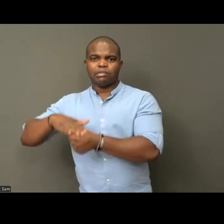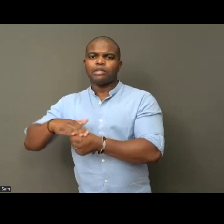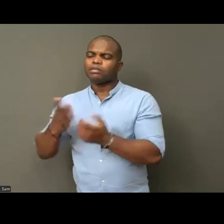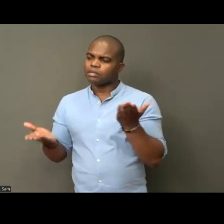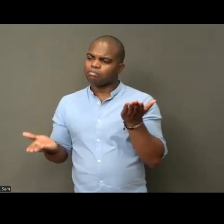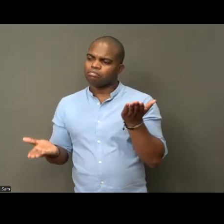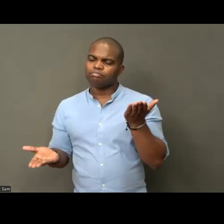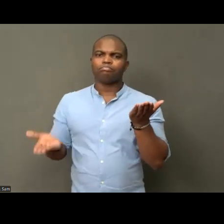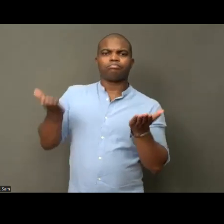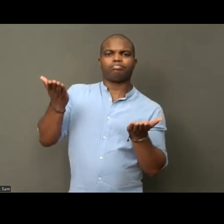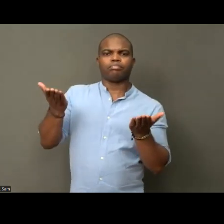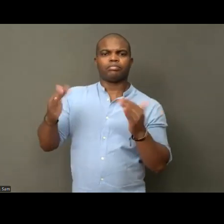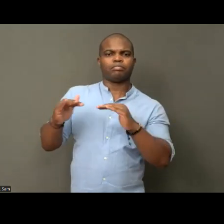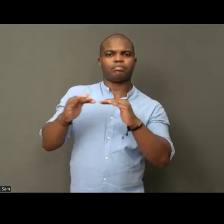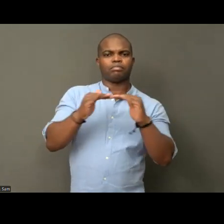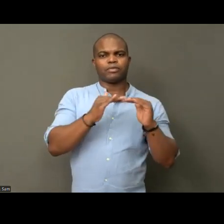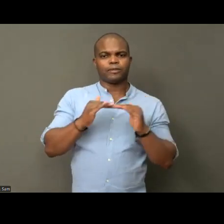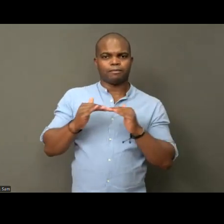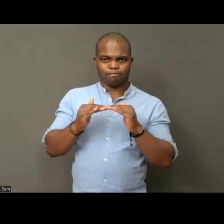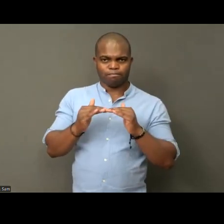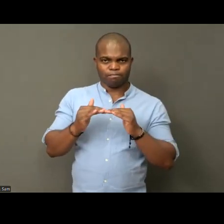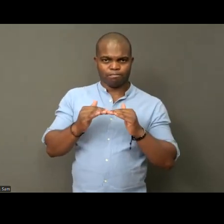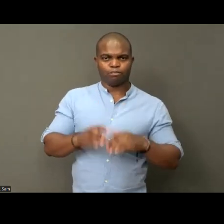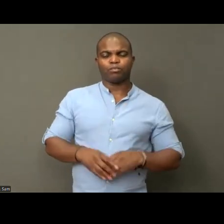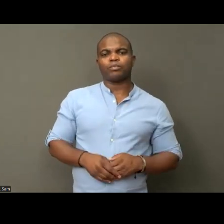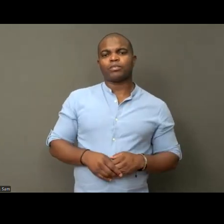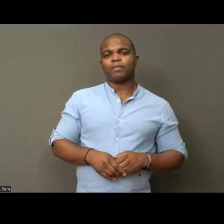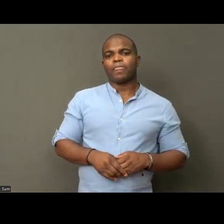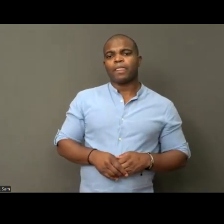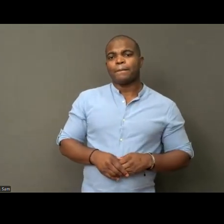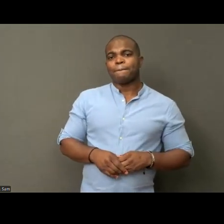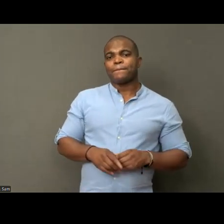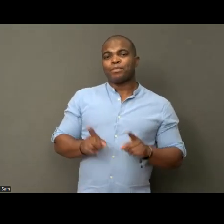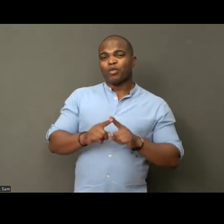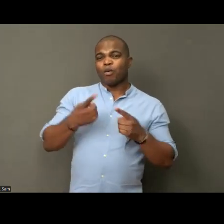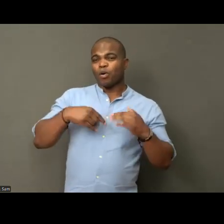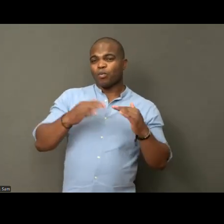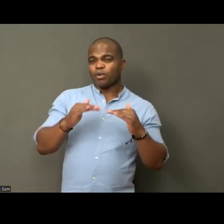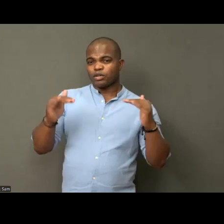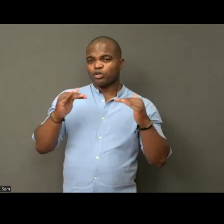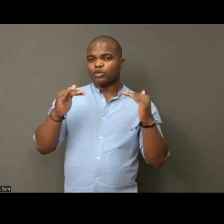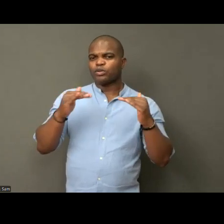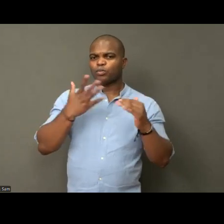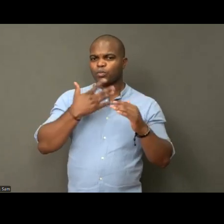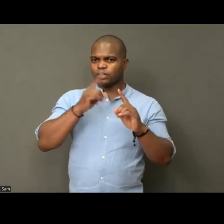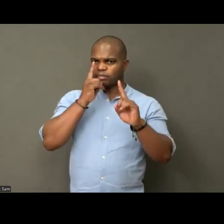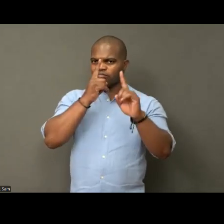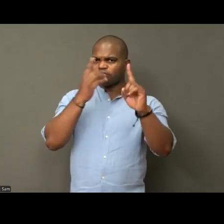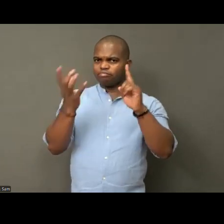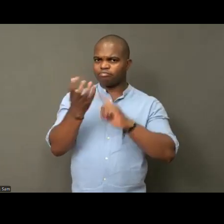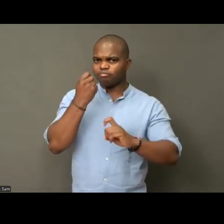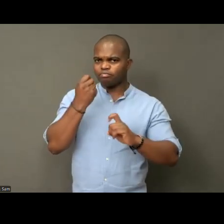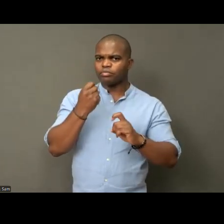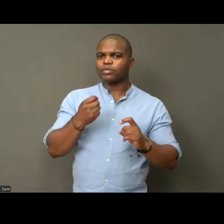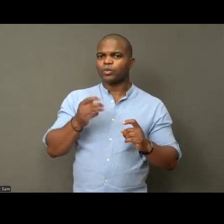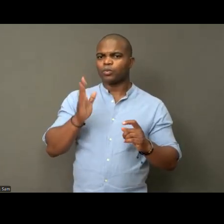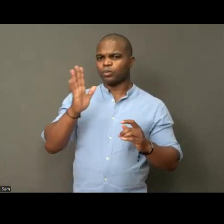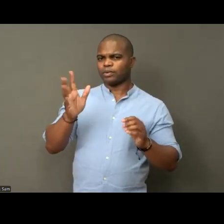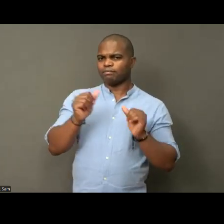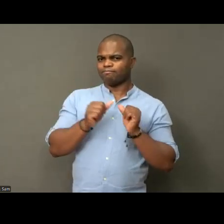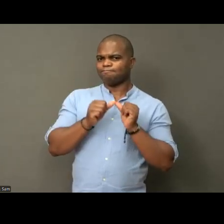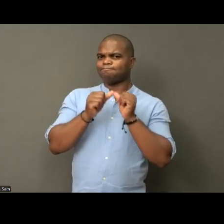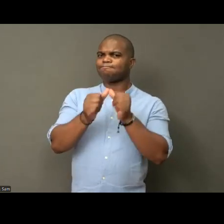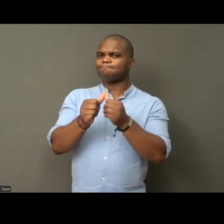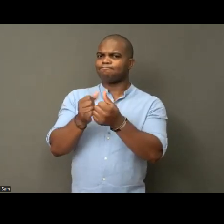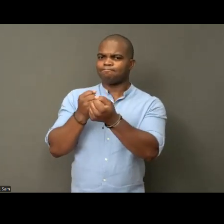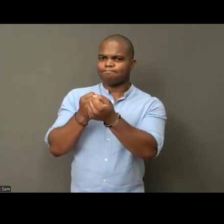força-tarefa tiver sucesso, será porque em tudo que nós fazemos, por trás de tudo que dizemos, como base para todas as decisões